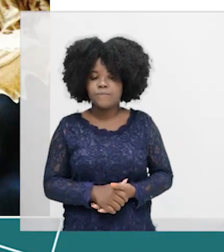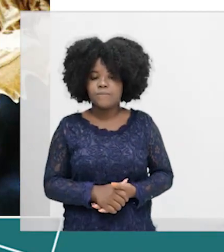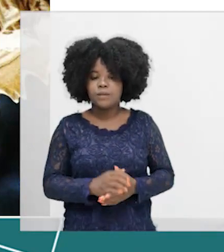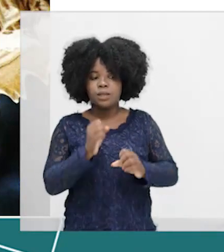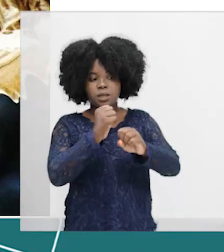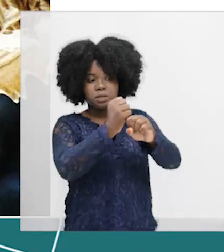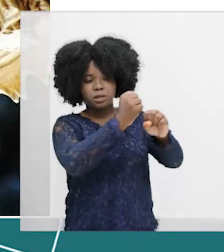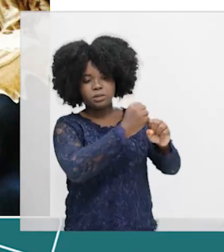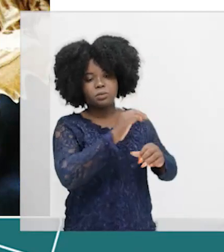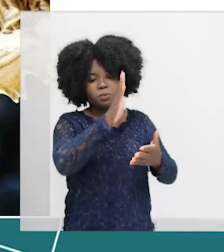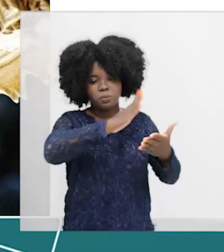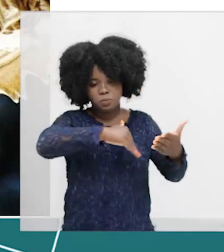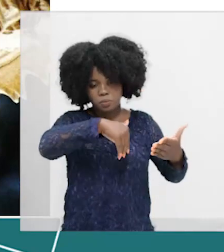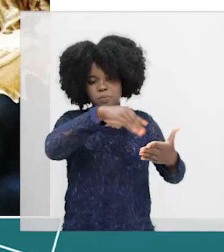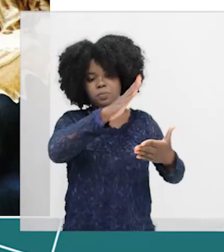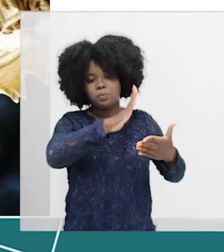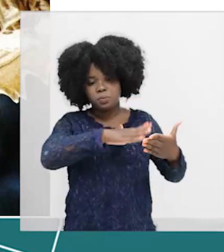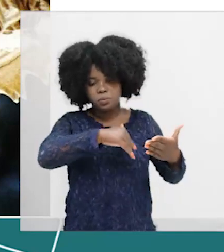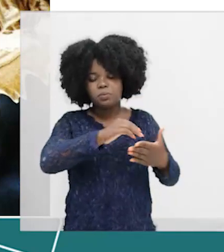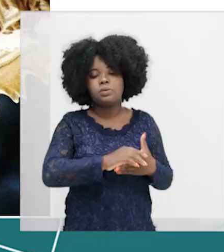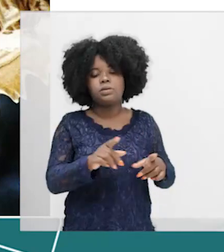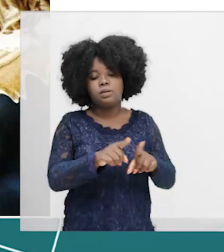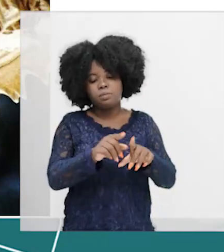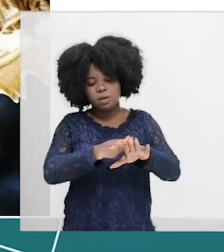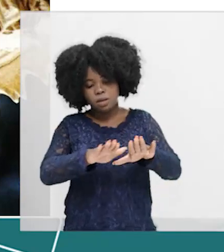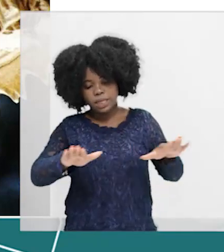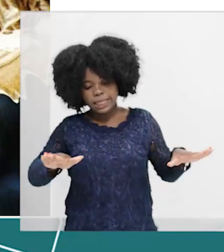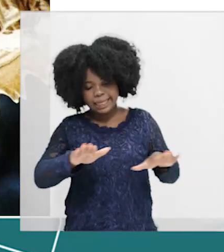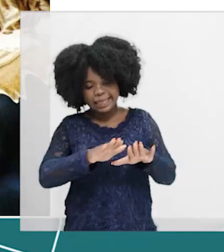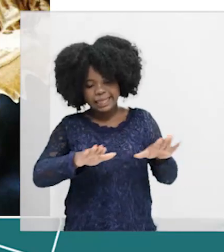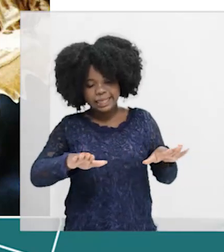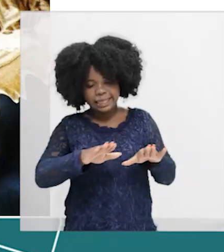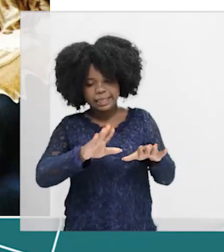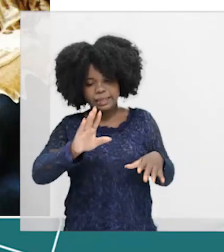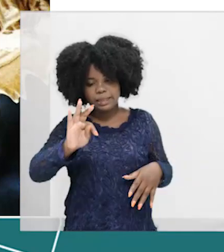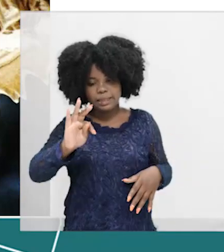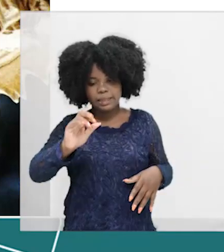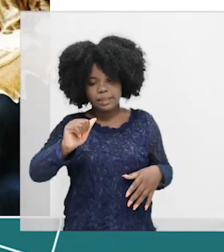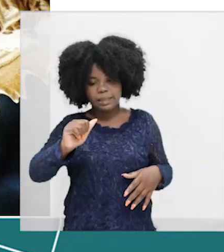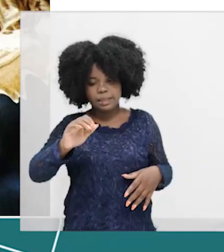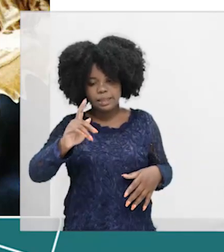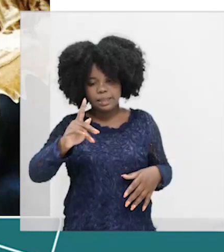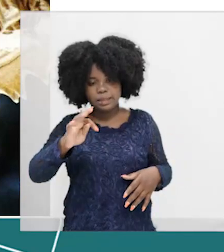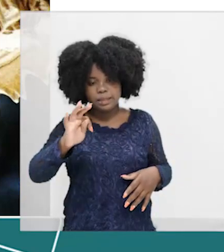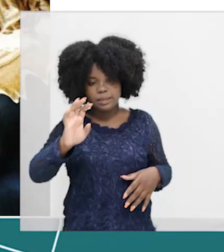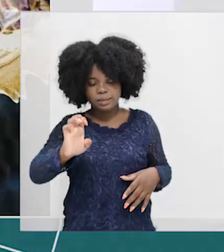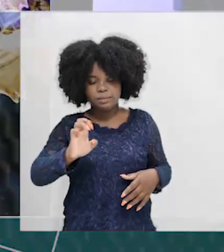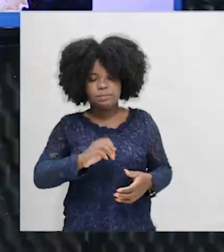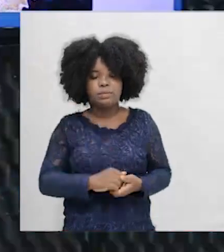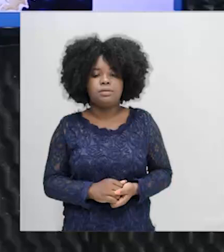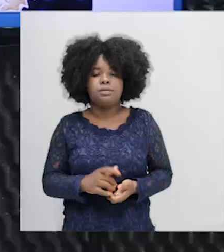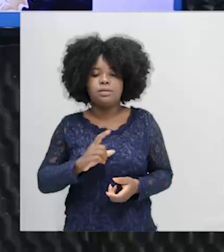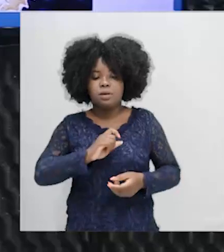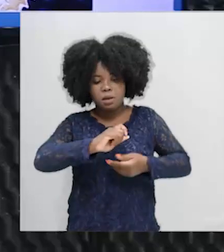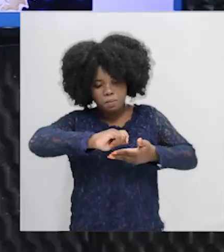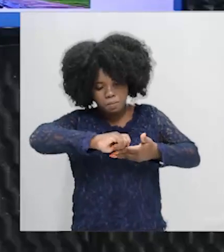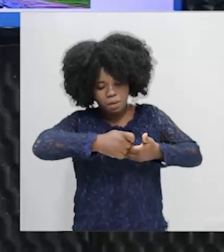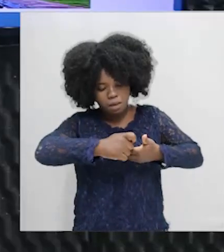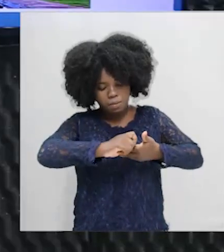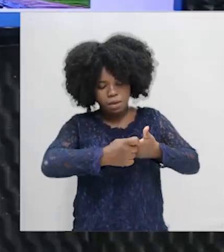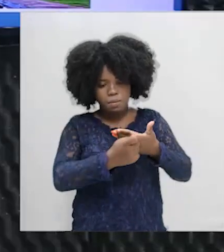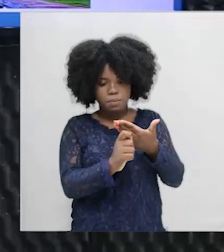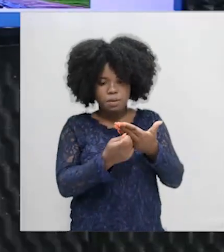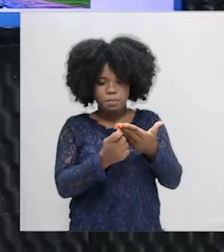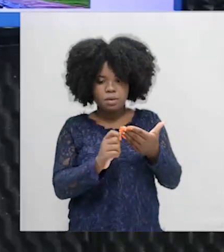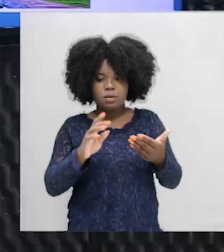Esculturas, pinturas, principalmente tapetes, só que não em relevo, né? Você tem isso bordado. O que chama